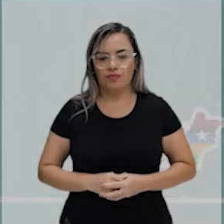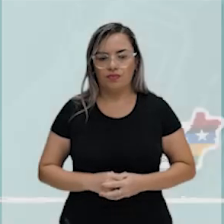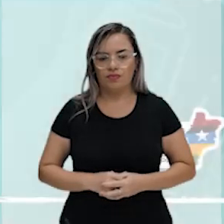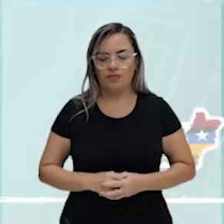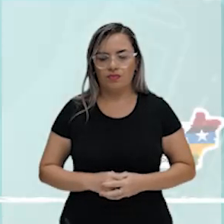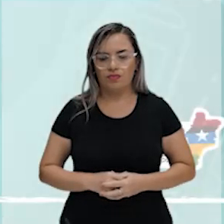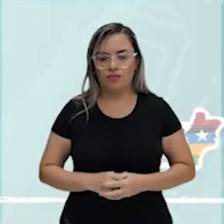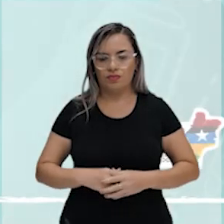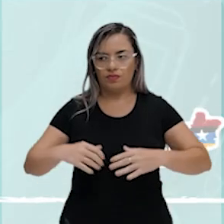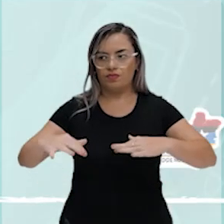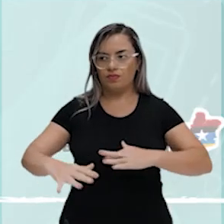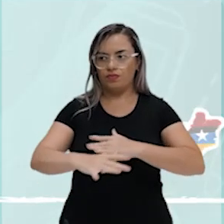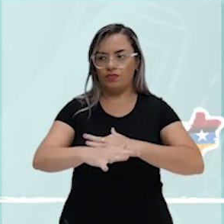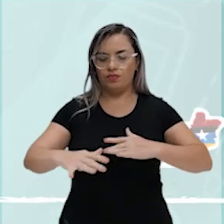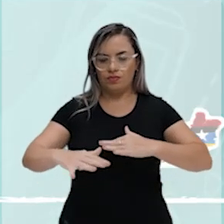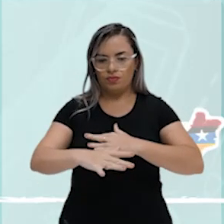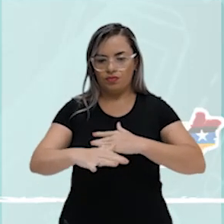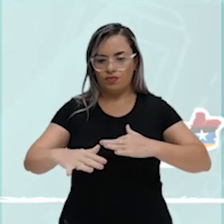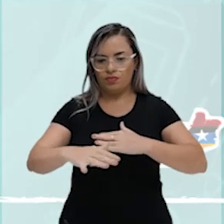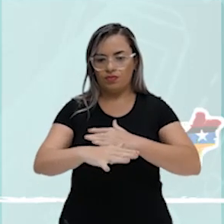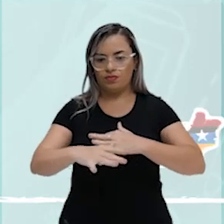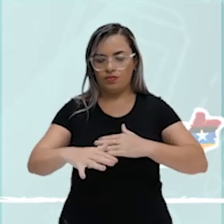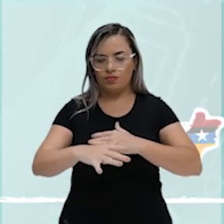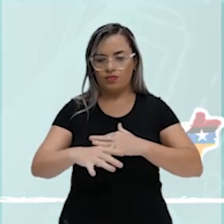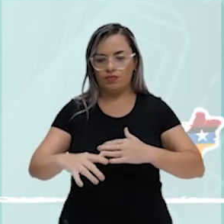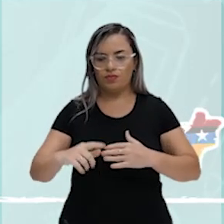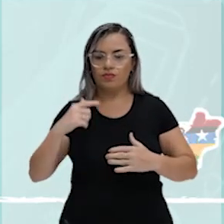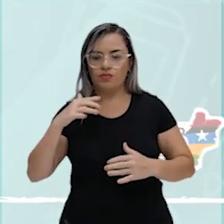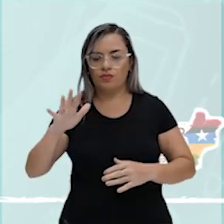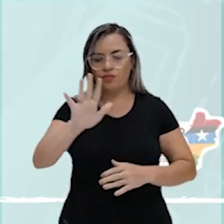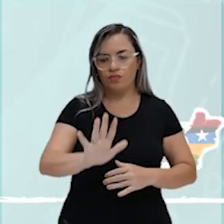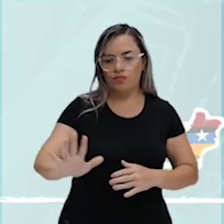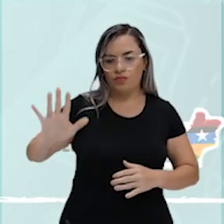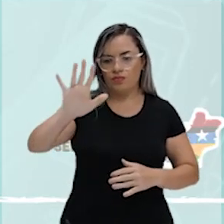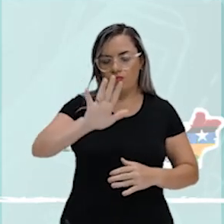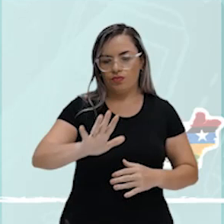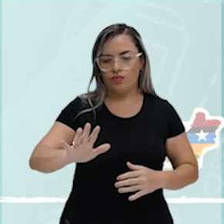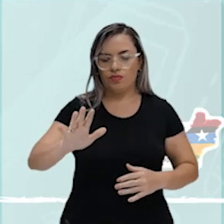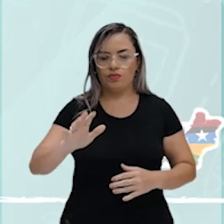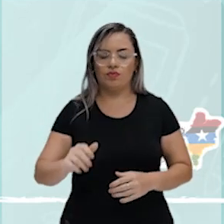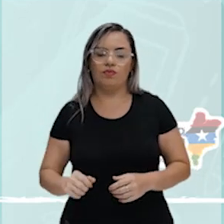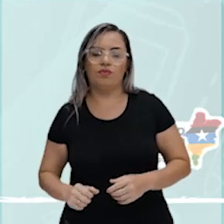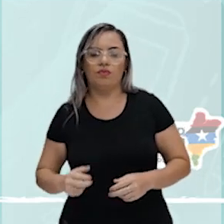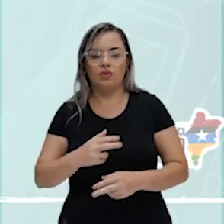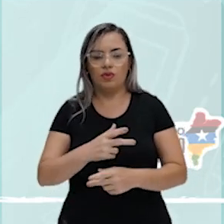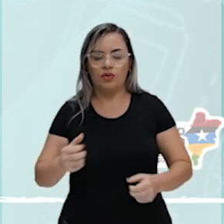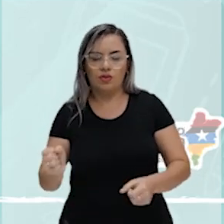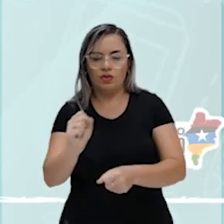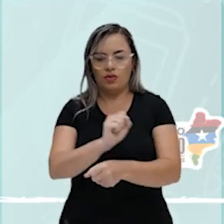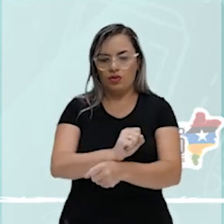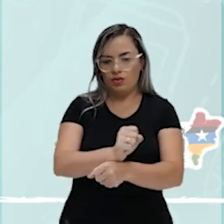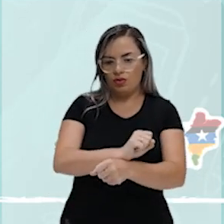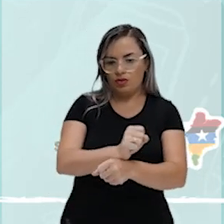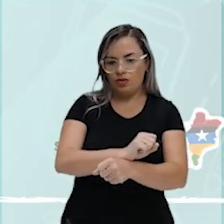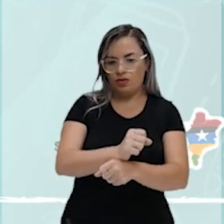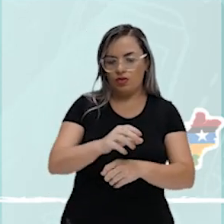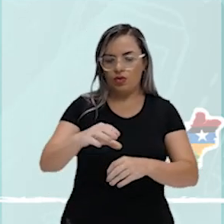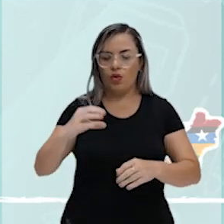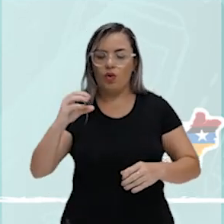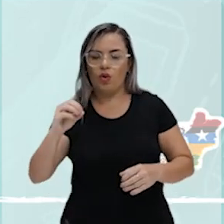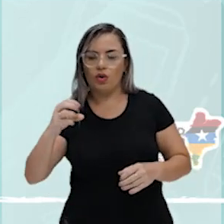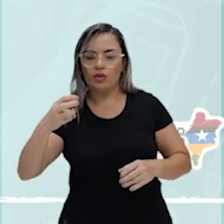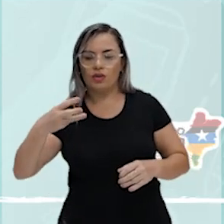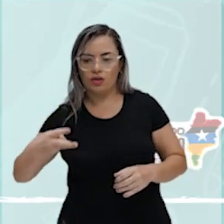grandes cidades, poluentes liberados pelos veículos motorizados potencializam a reação de formação